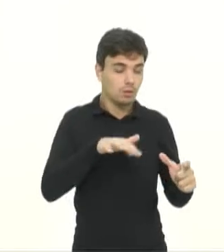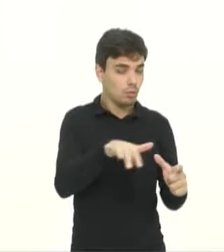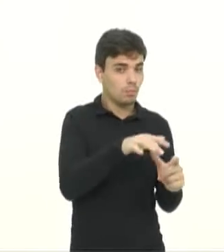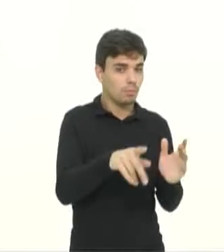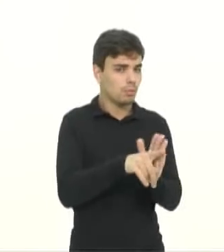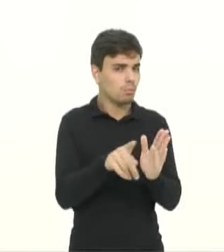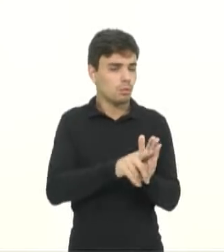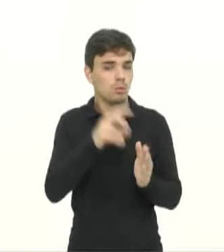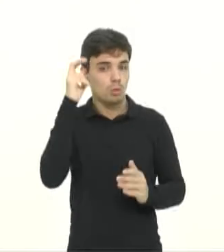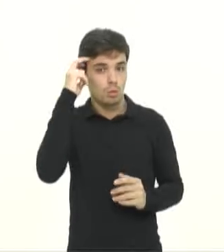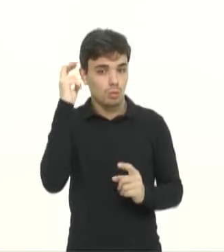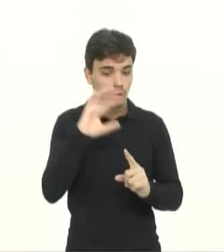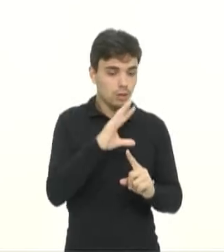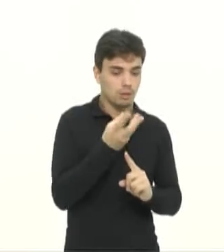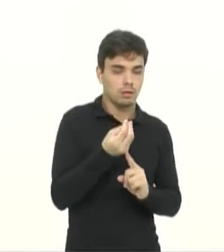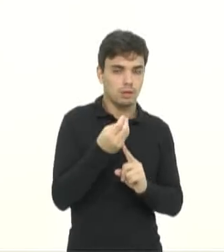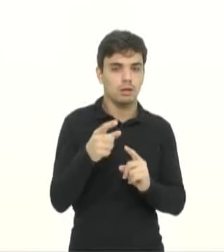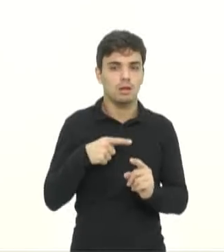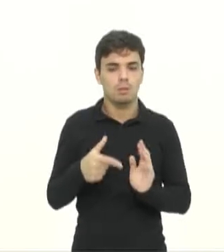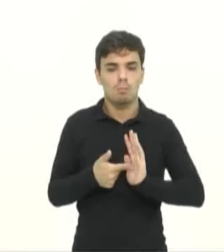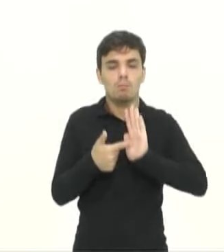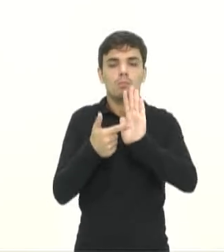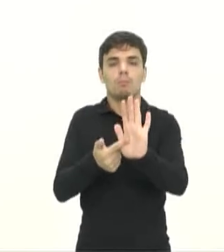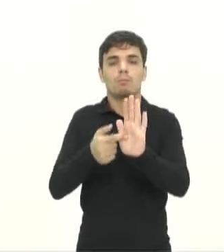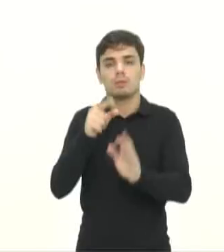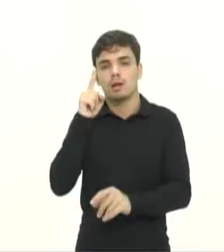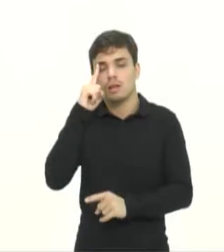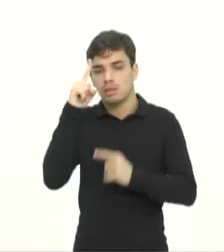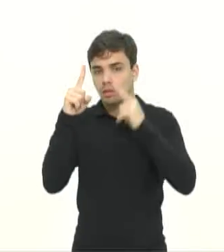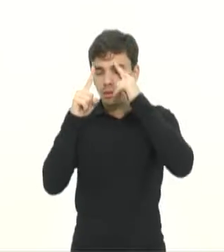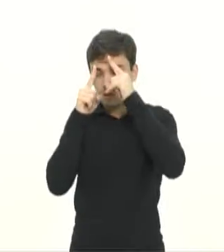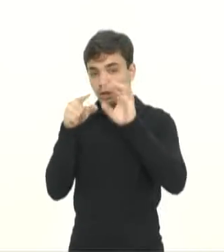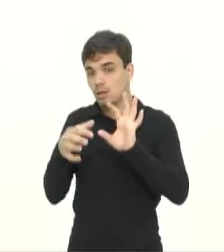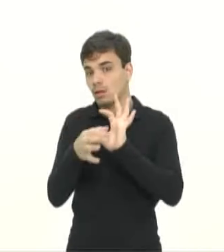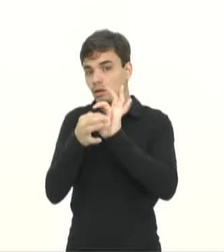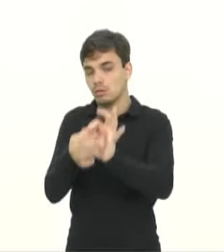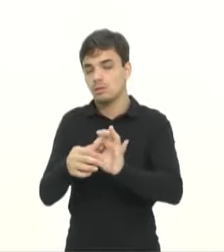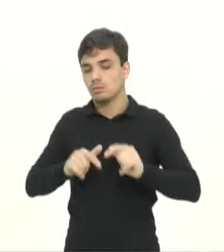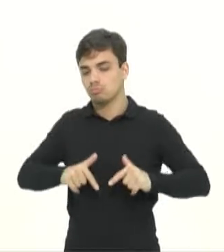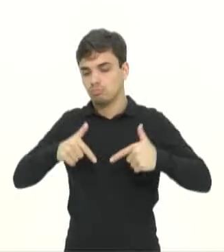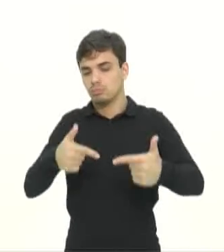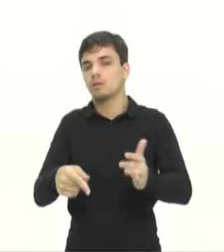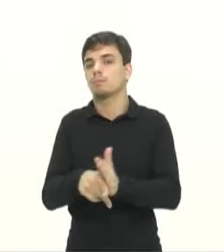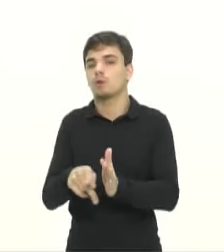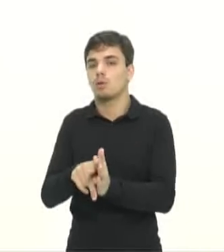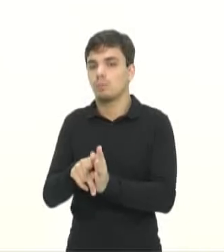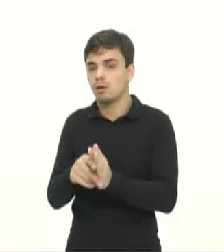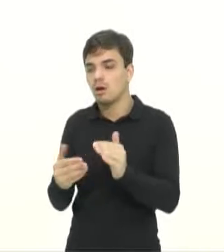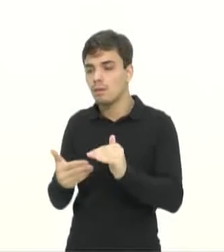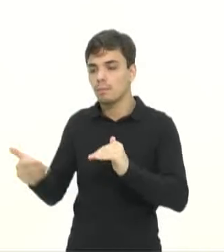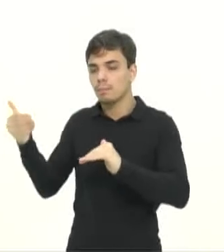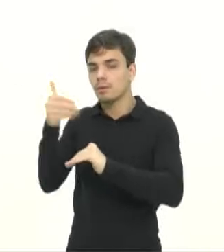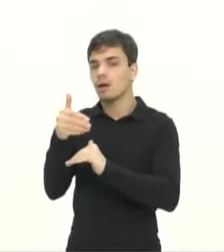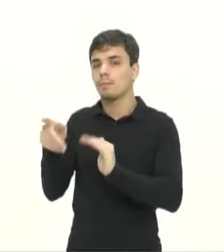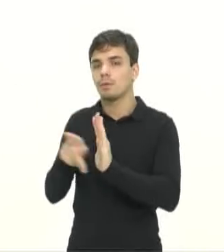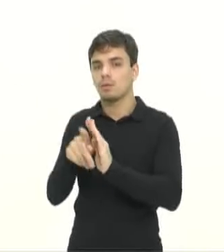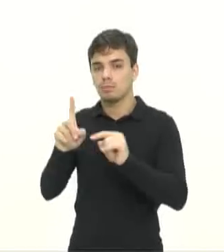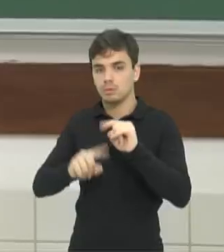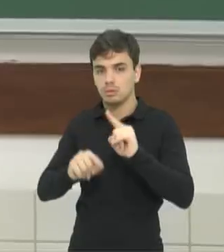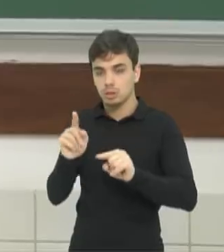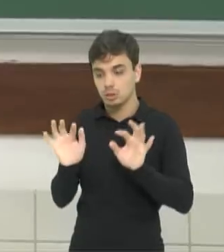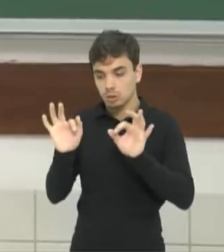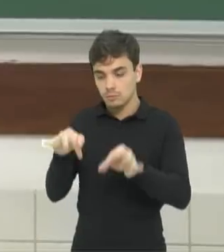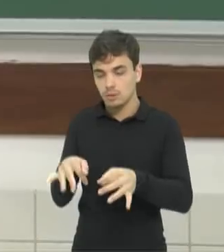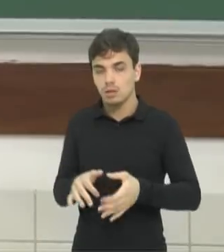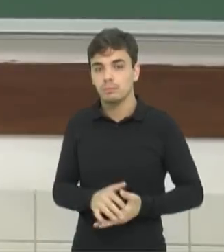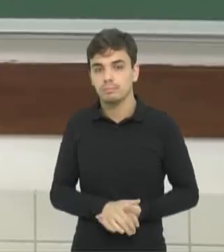das artes, priorizando a ideia, o conceito e a atitude acima do objeto artístico